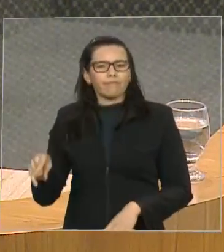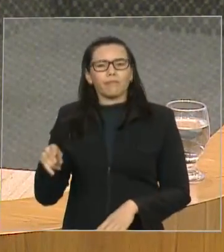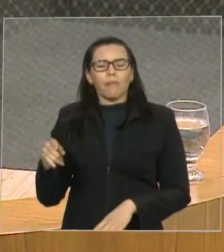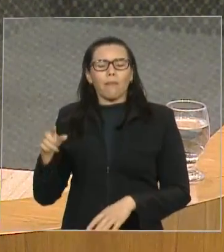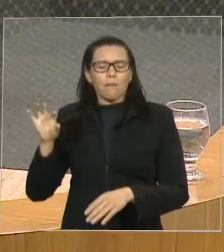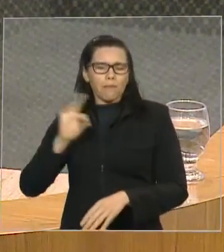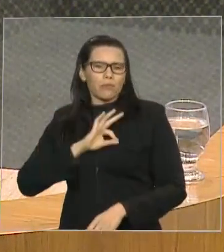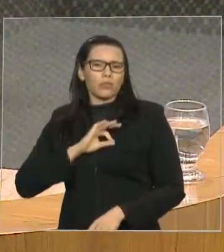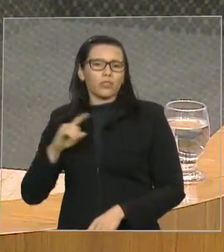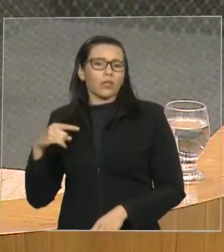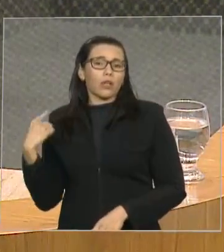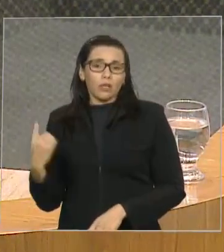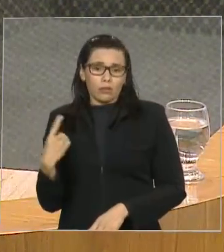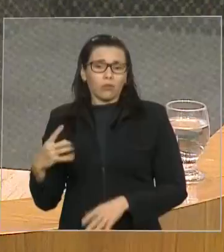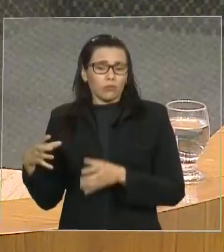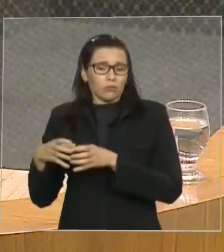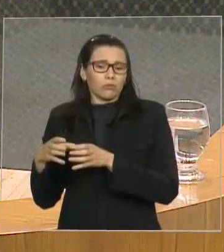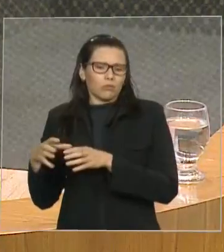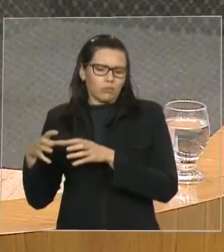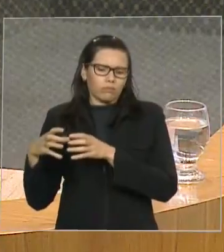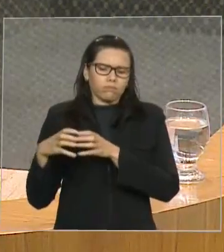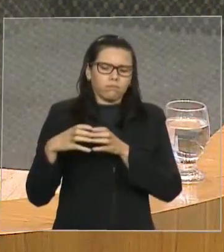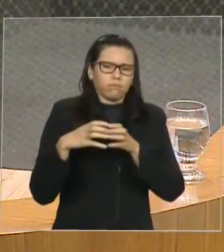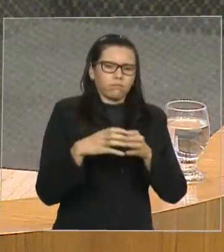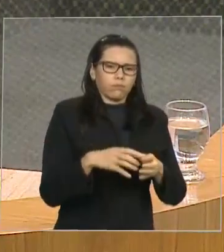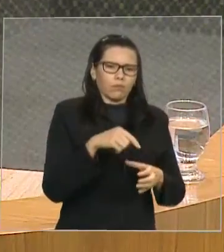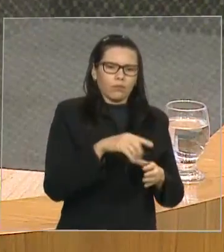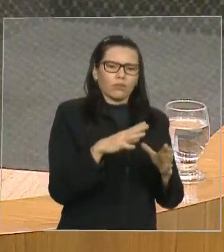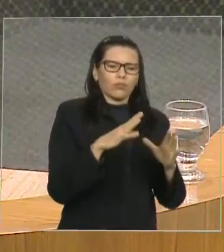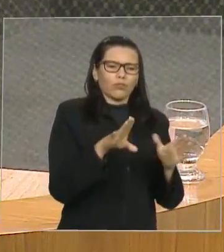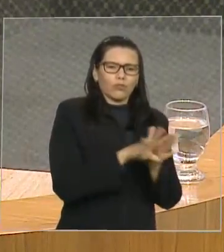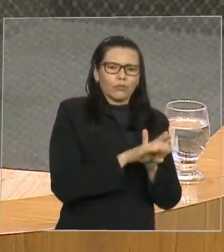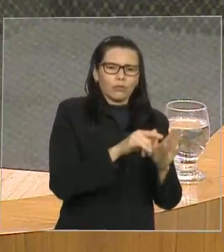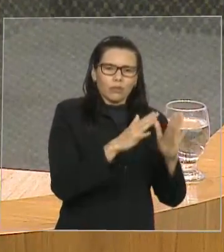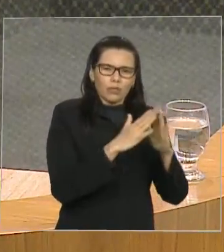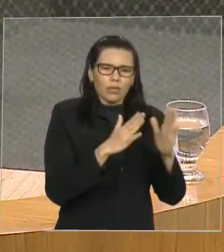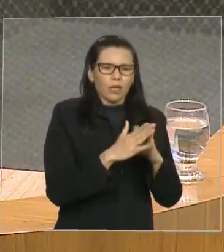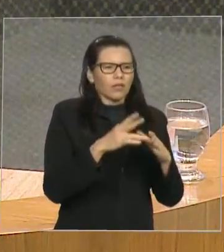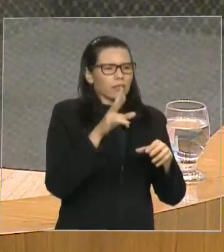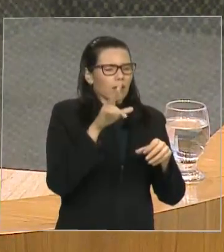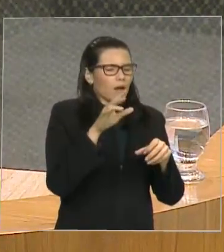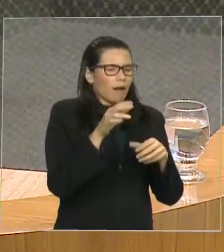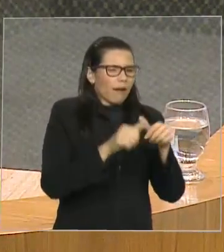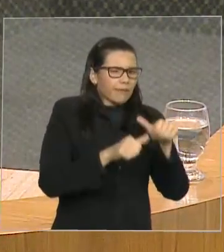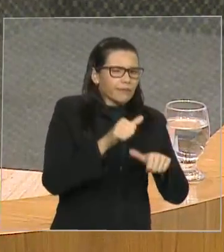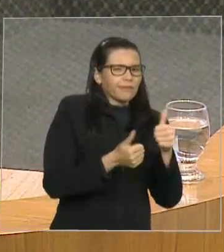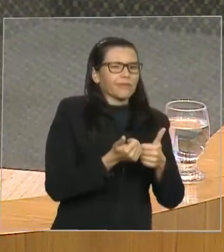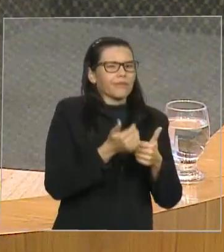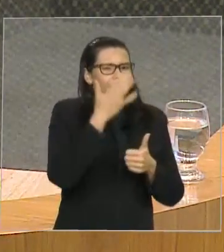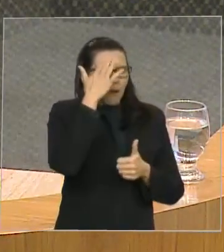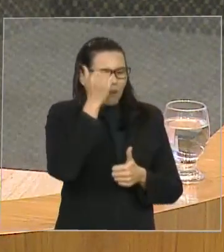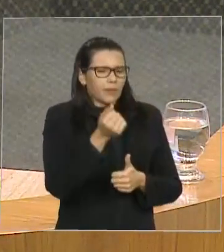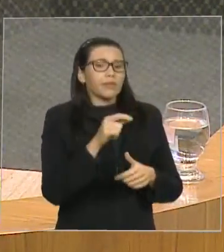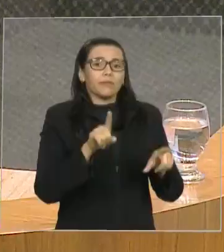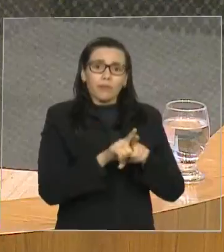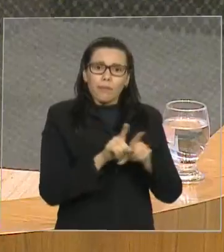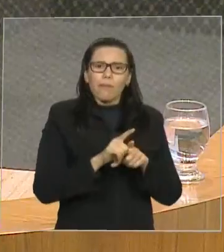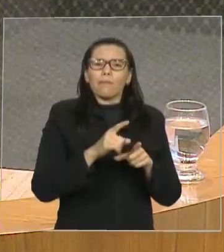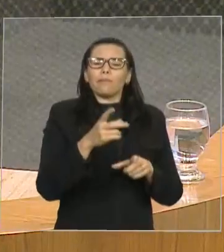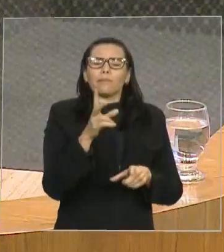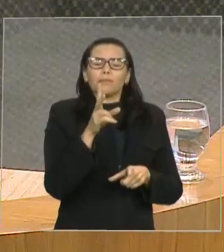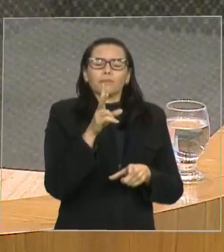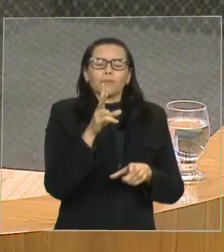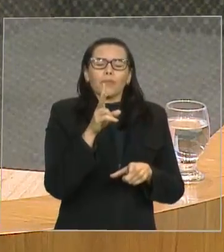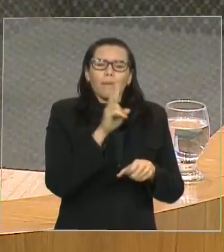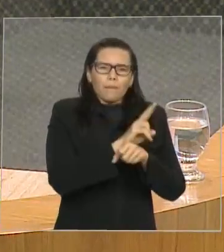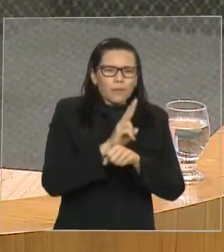deixando nosso contato e fazendo essas visitas de acordo com a necessidade, diariamente, quinzenalmente, semanalmente, isso vai